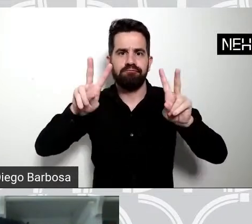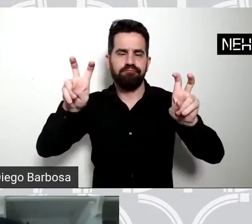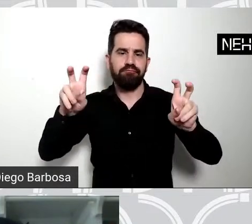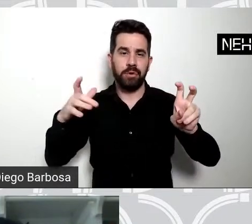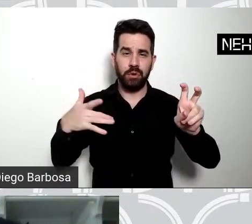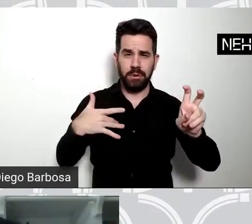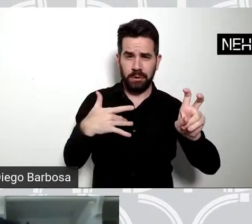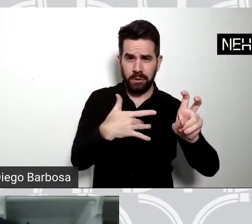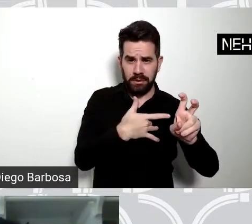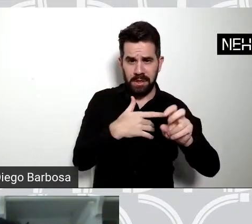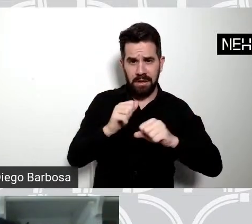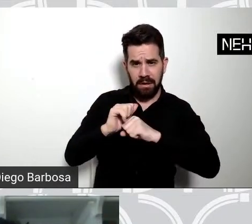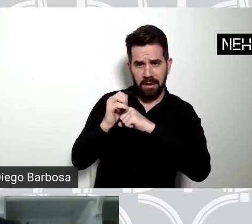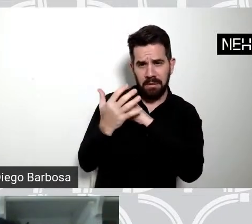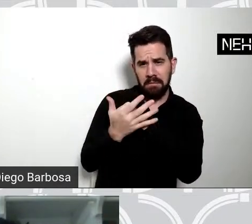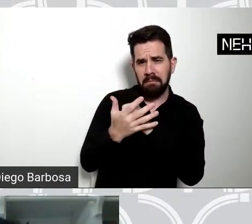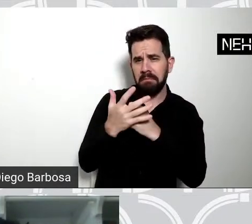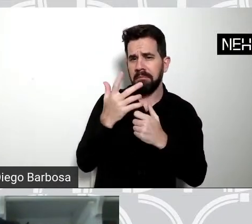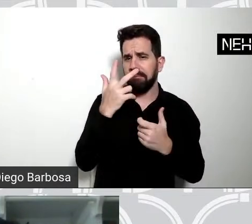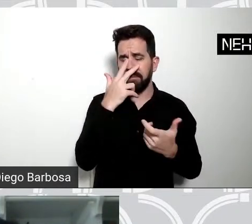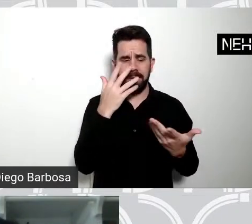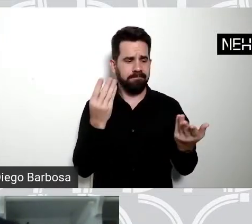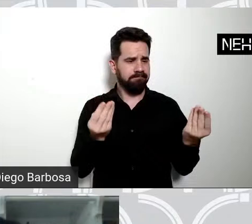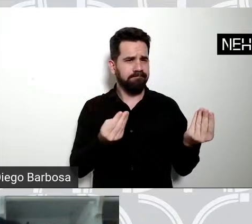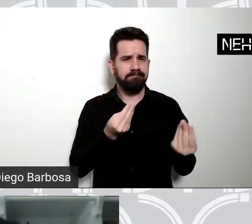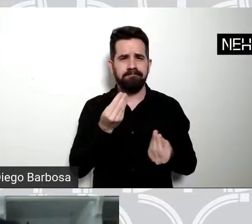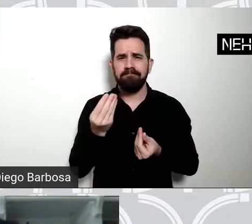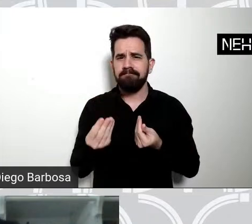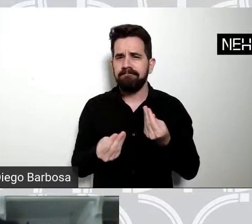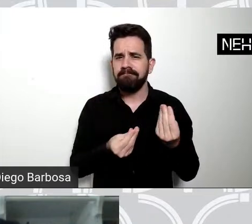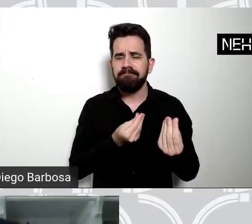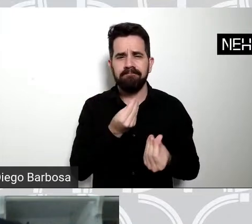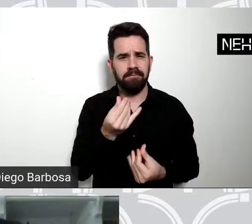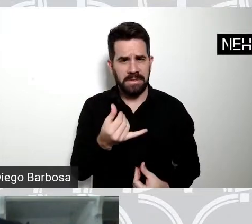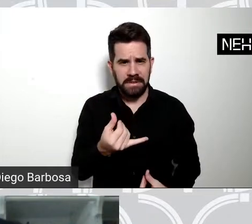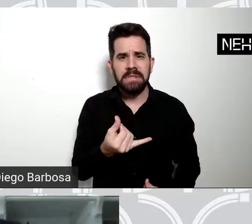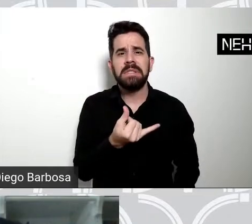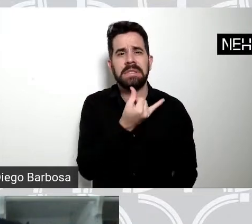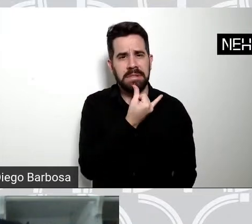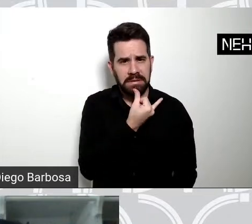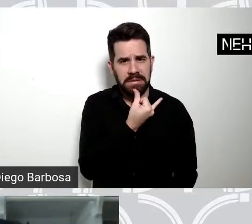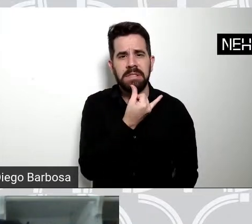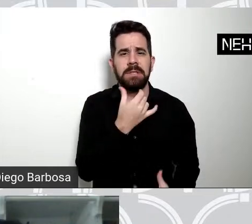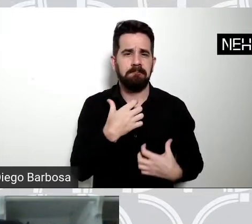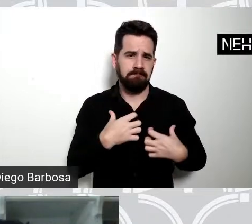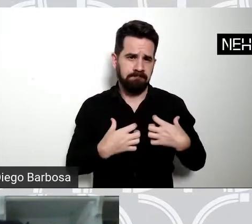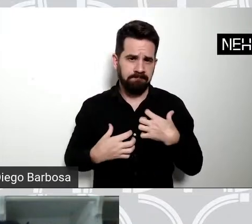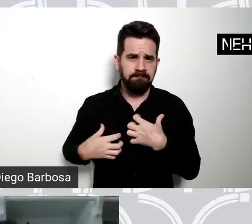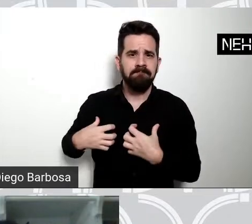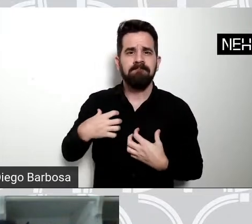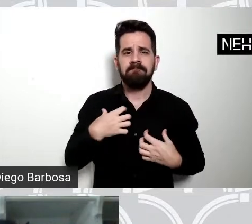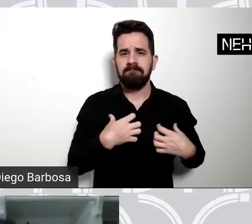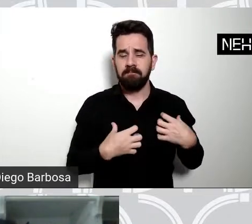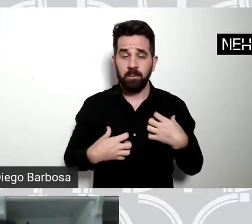é lamentável, e nós só podemos lamentar estarmos vivendo este presente.